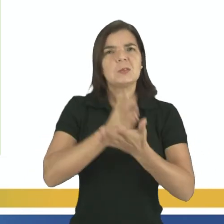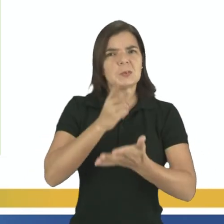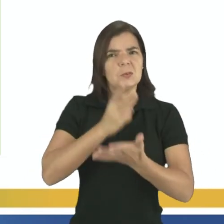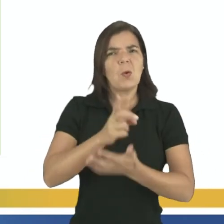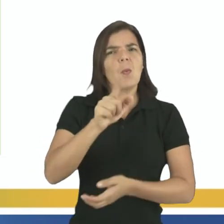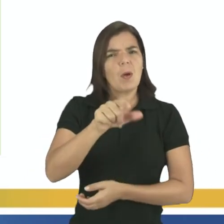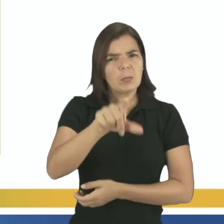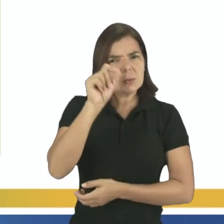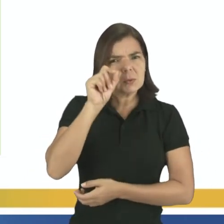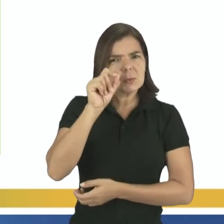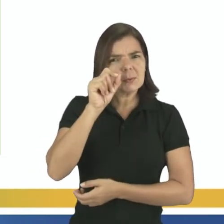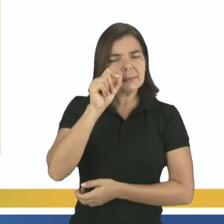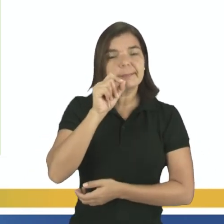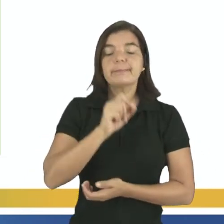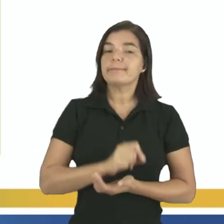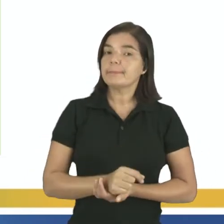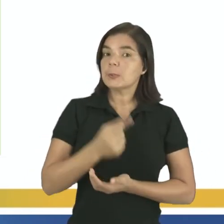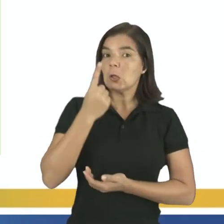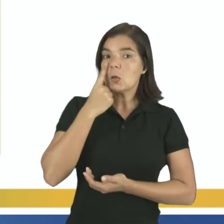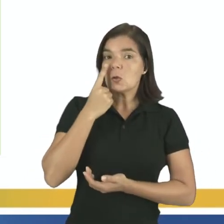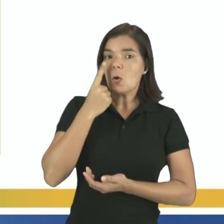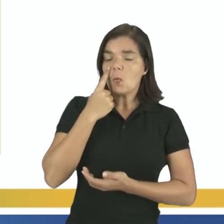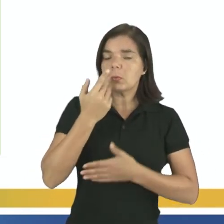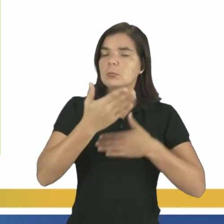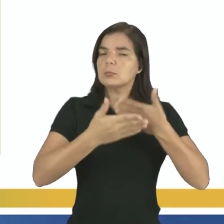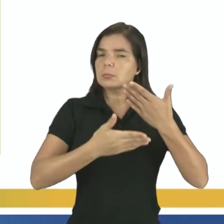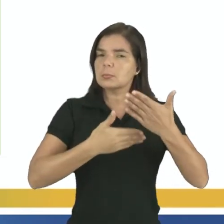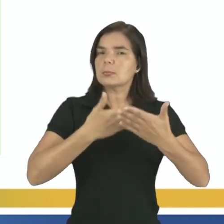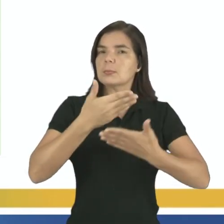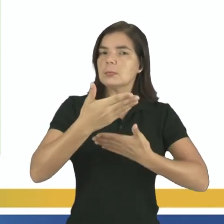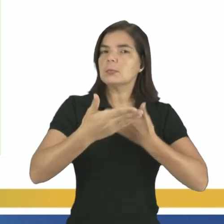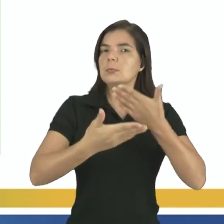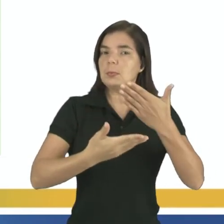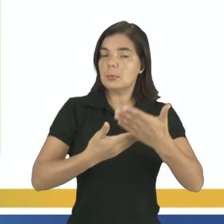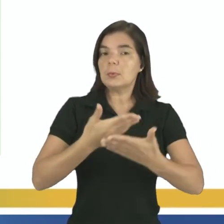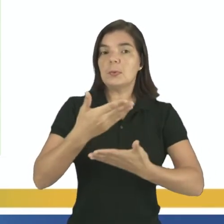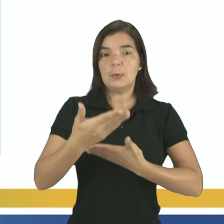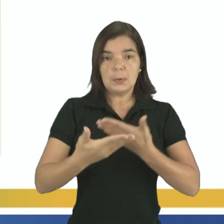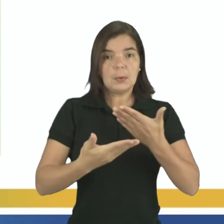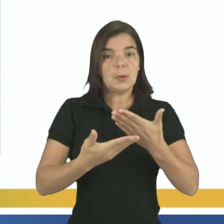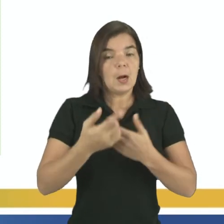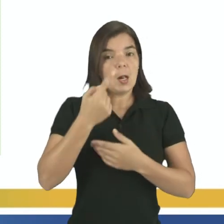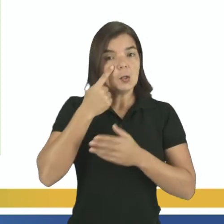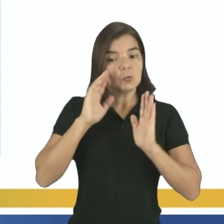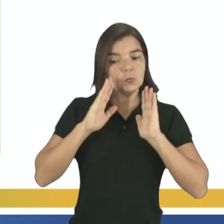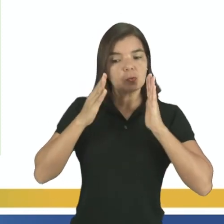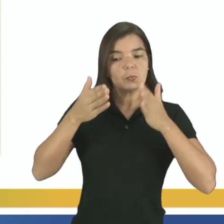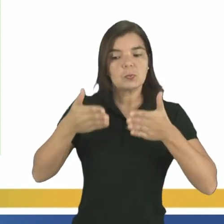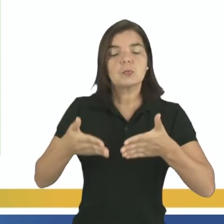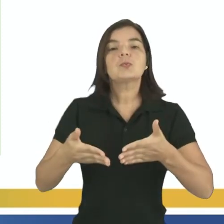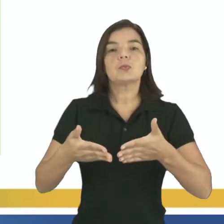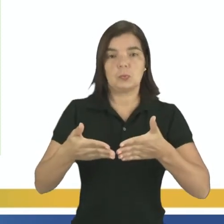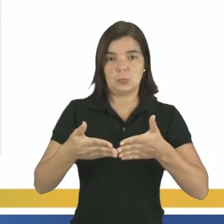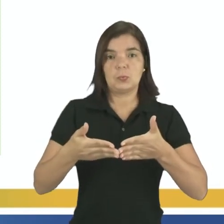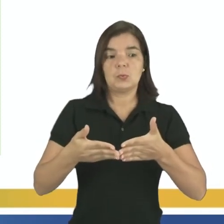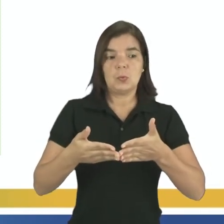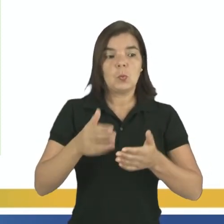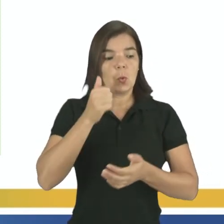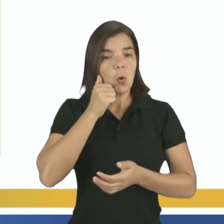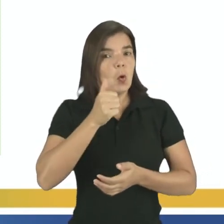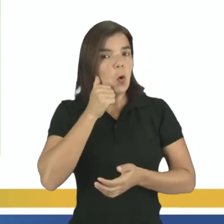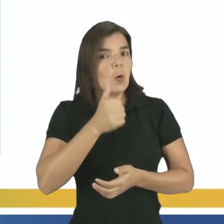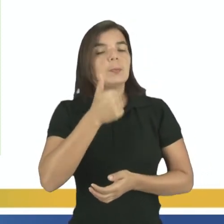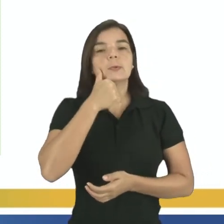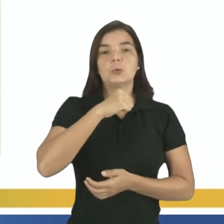uma escolha? Então, nós vimos que ao longo da história, essa visão da mulher como papel